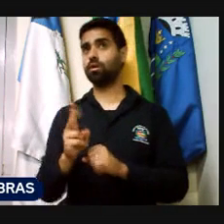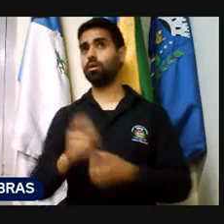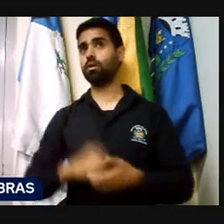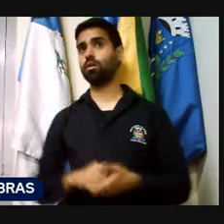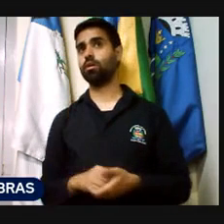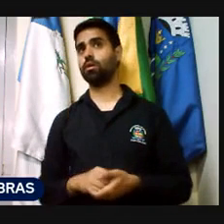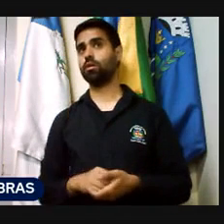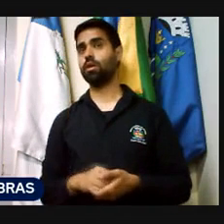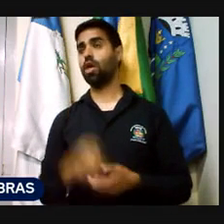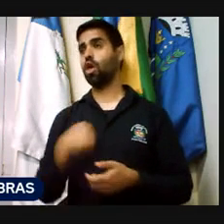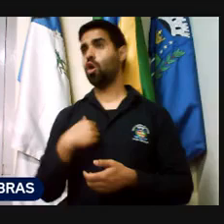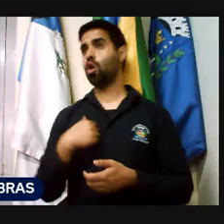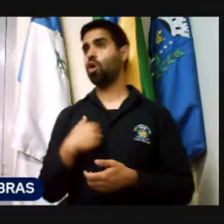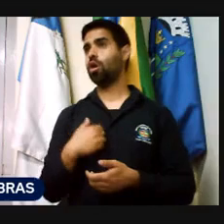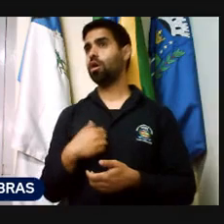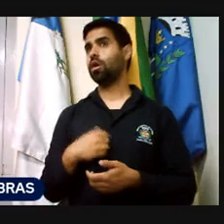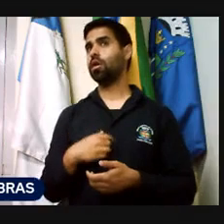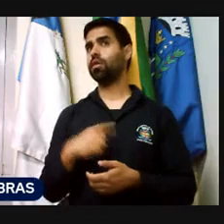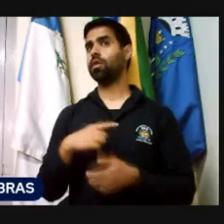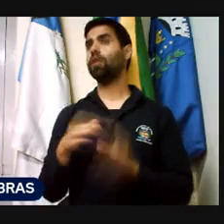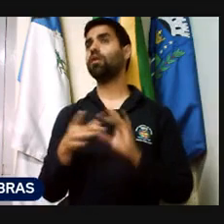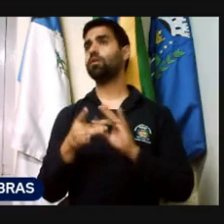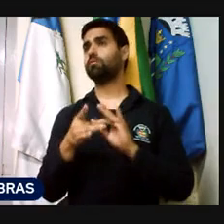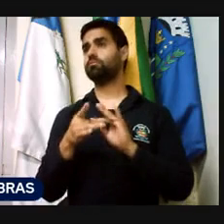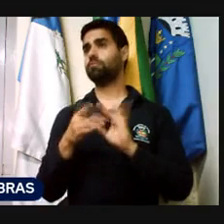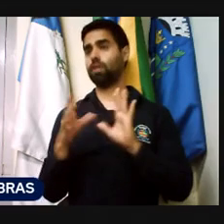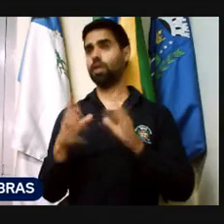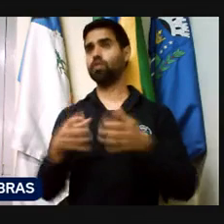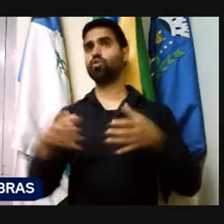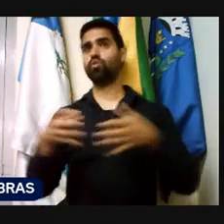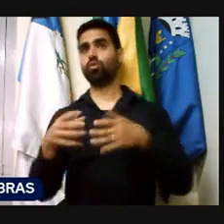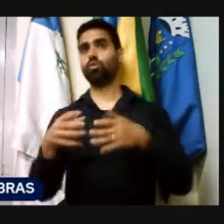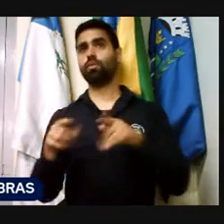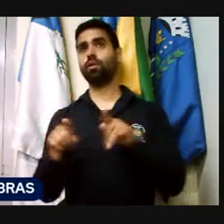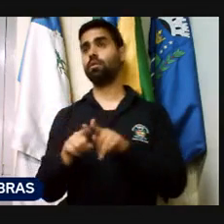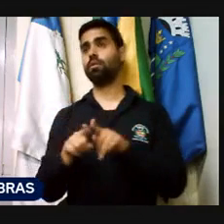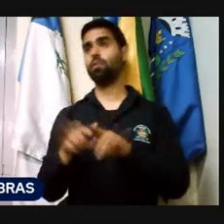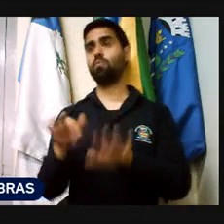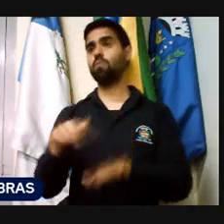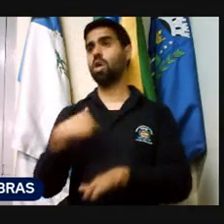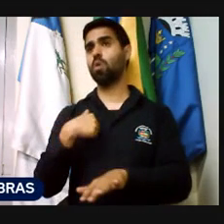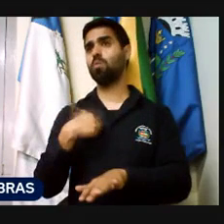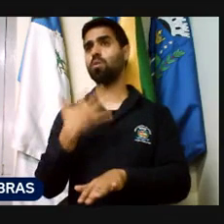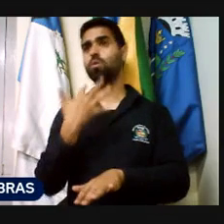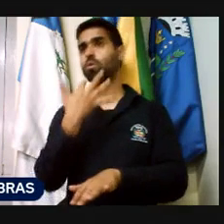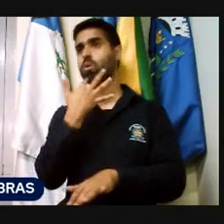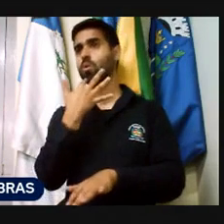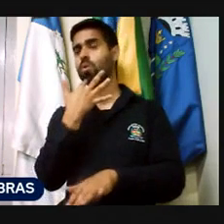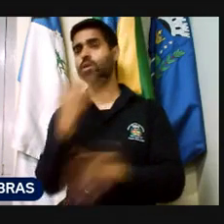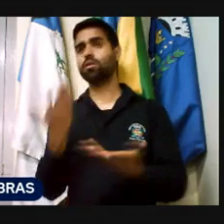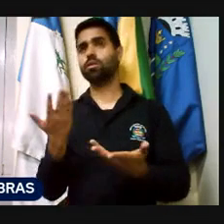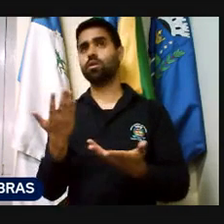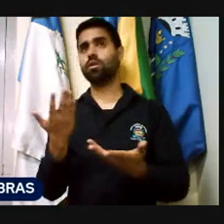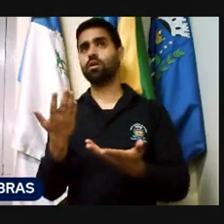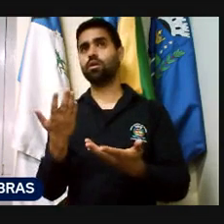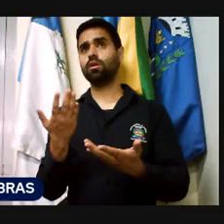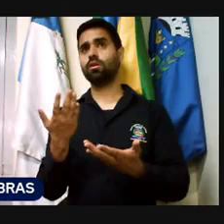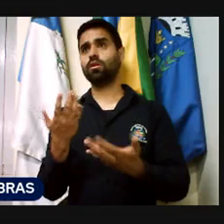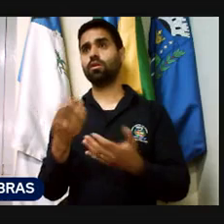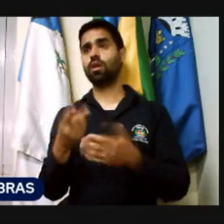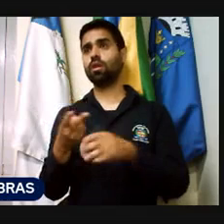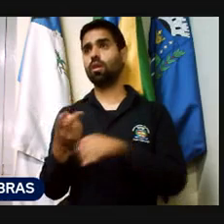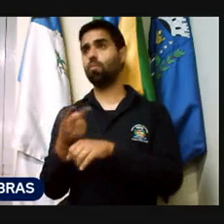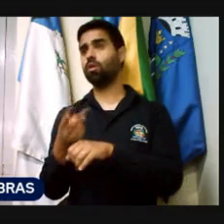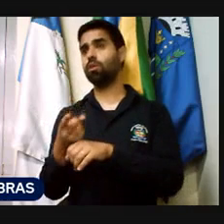Pela continuidade, pela autonomia da comissão e pelo desconhecimento da prerrogativa da procuradoria